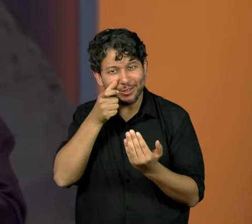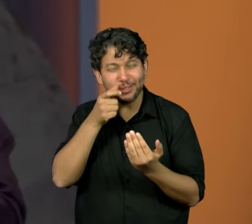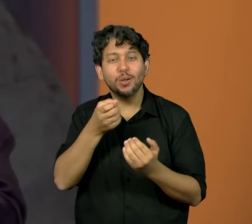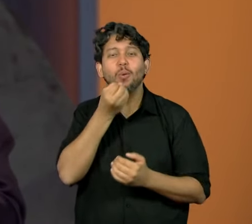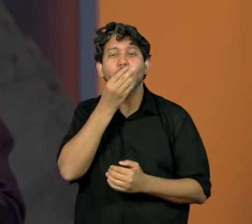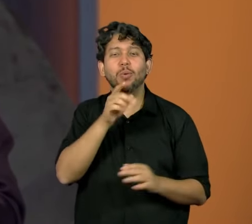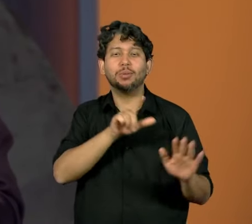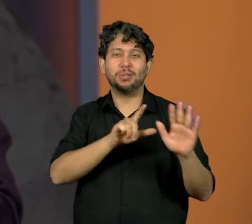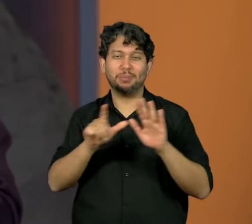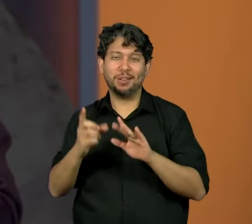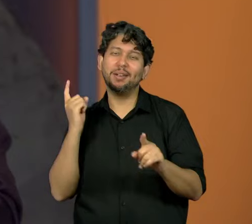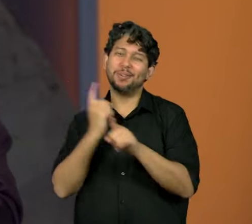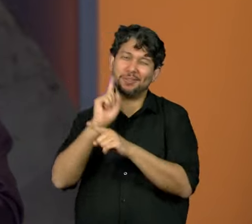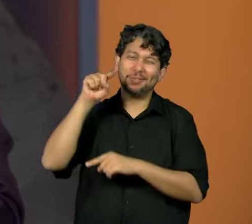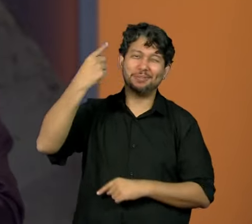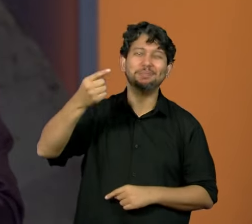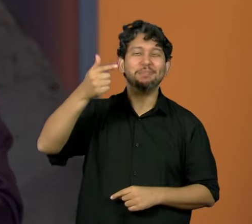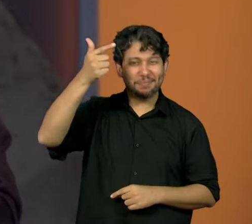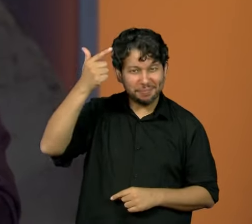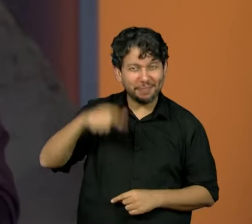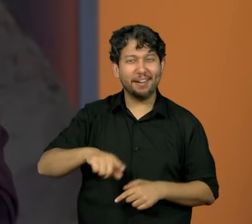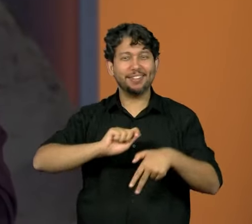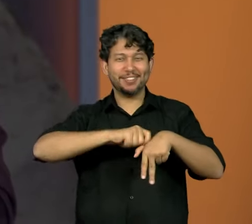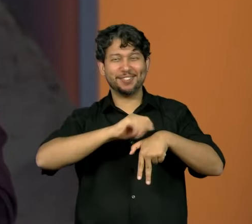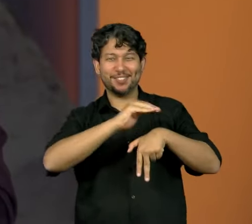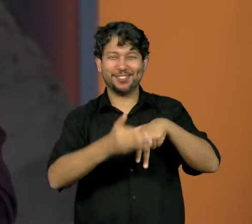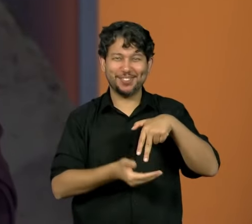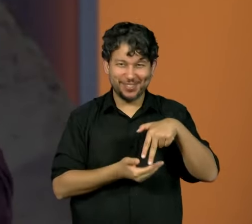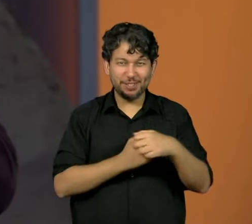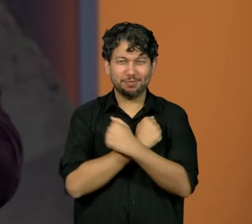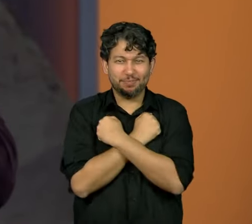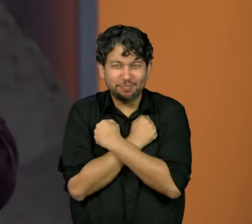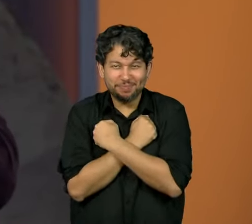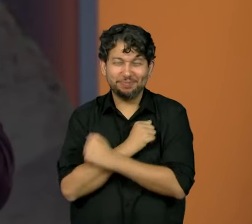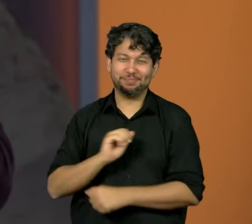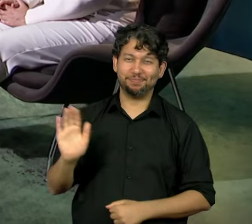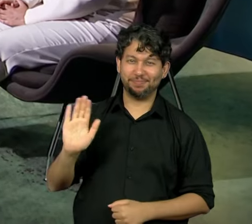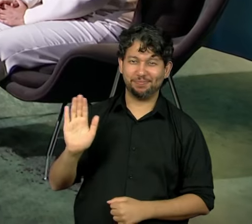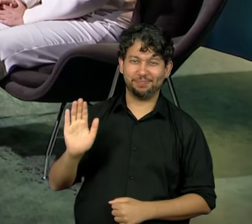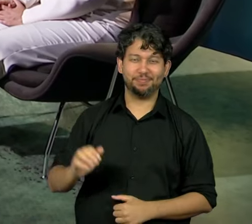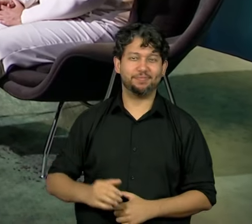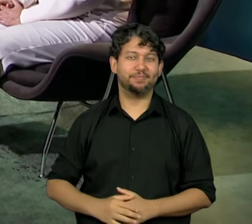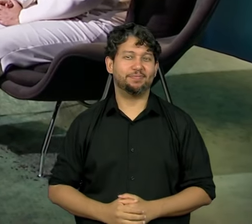ótima semana e até o nosso próximo programa Negros em Foco. Abraços, tchau!